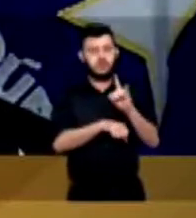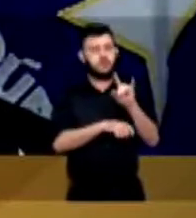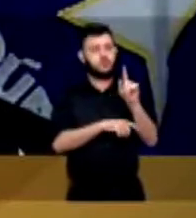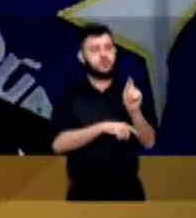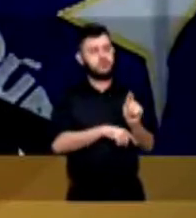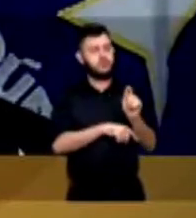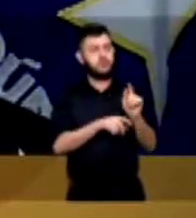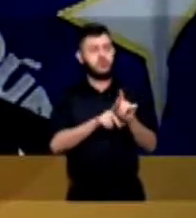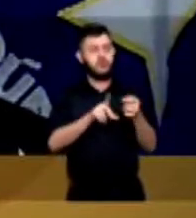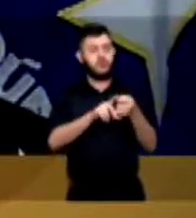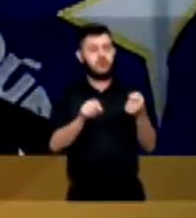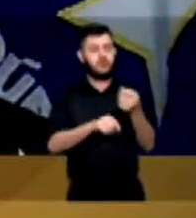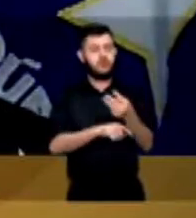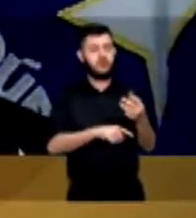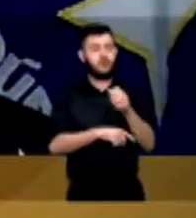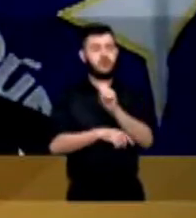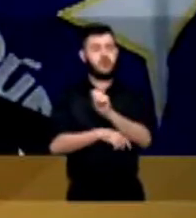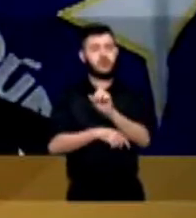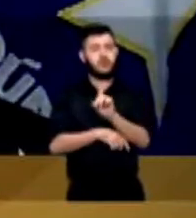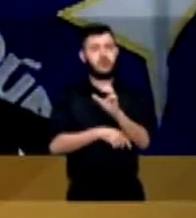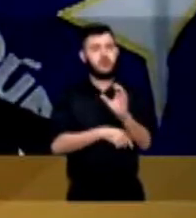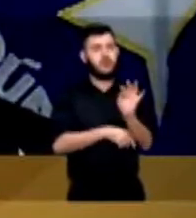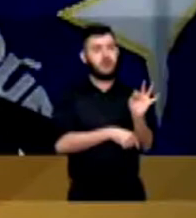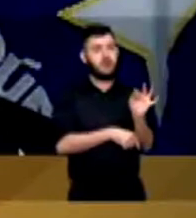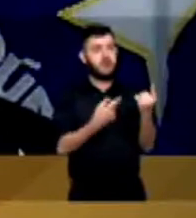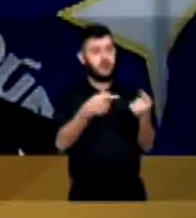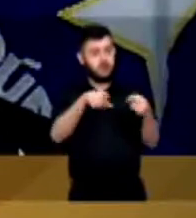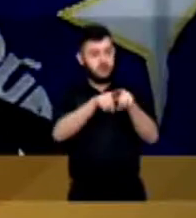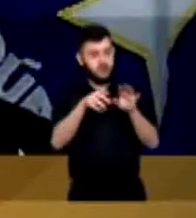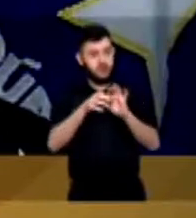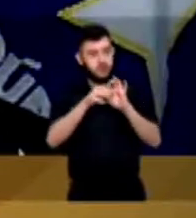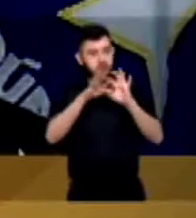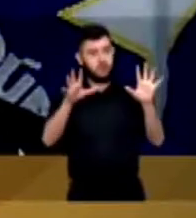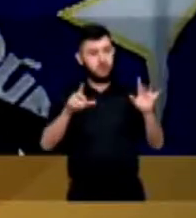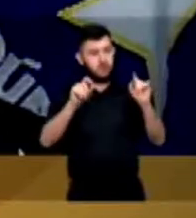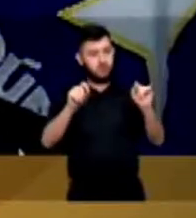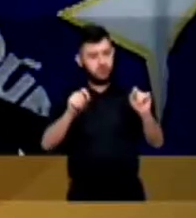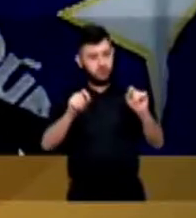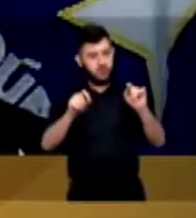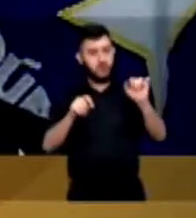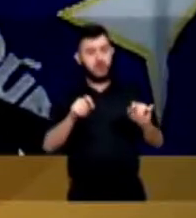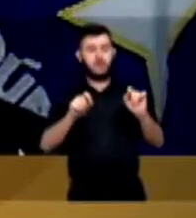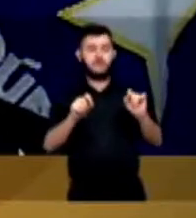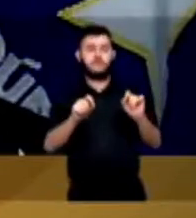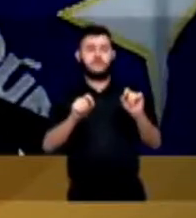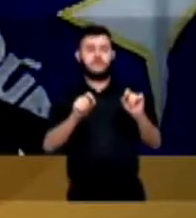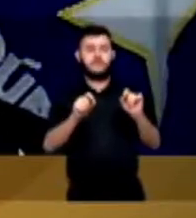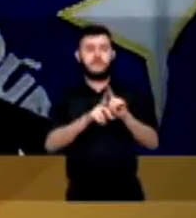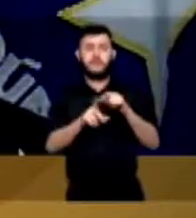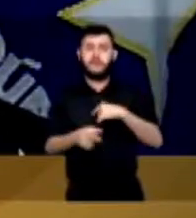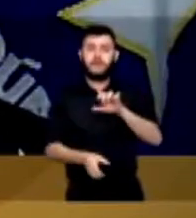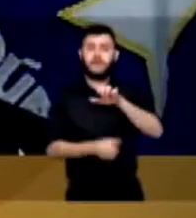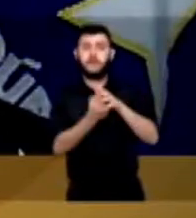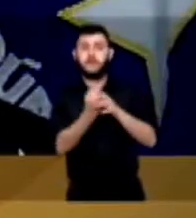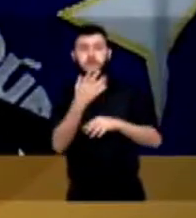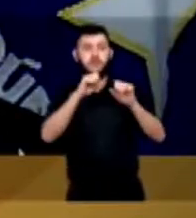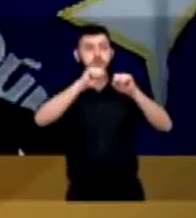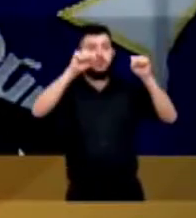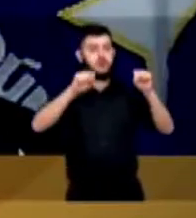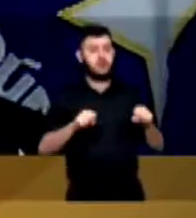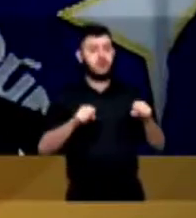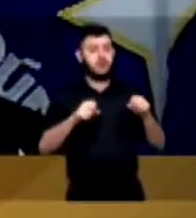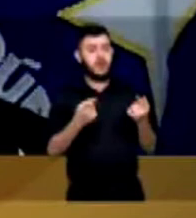do ADCT, podem, excepcionalmente, autorizar o Poder Reformador a também instituir um sistema de